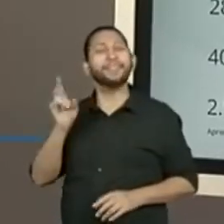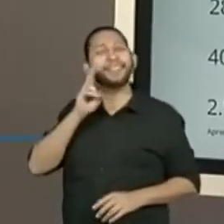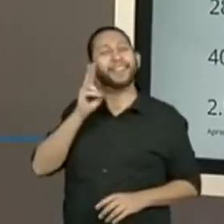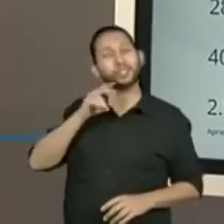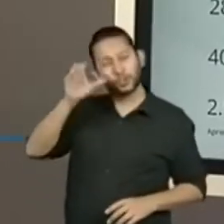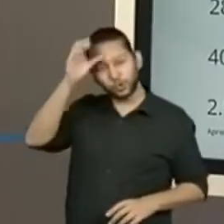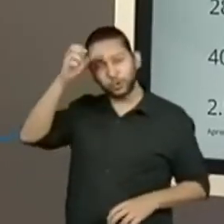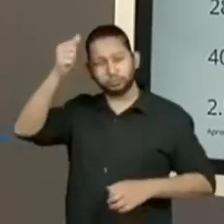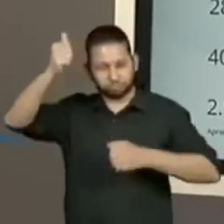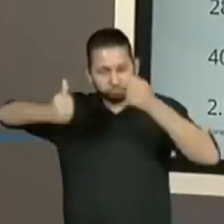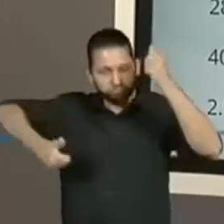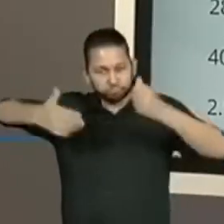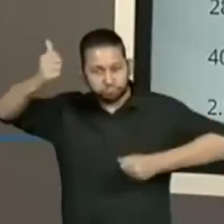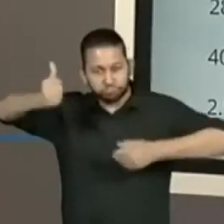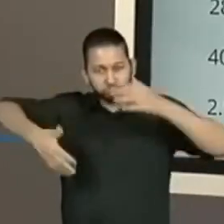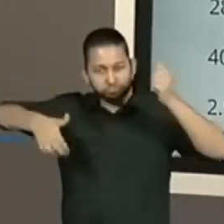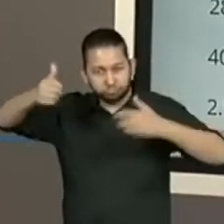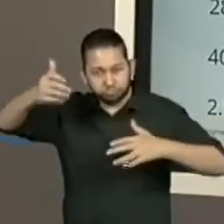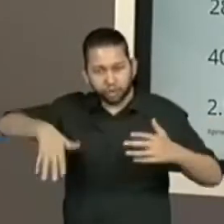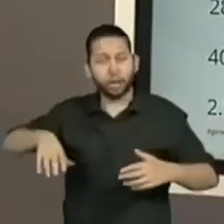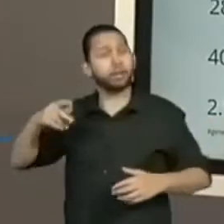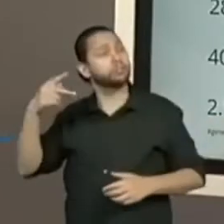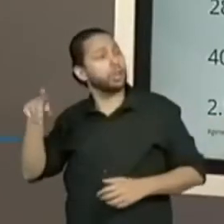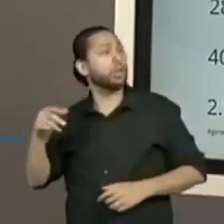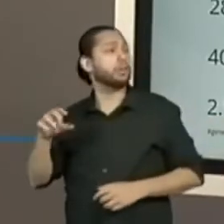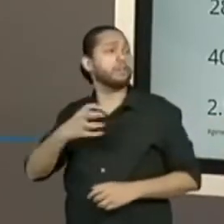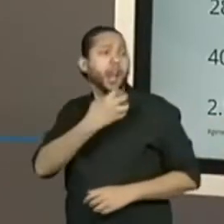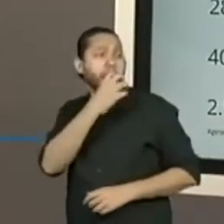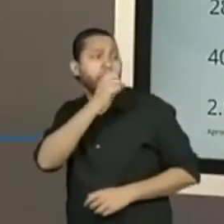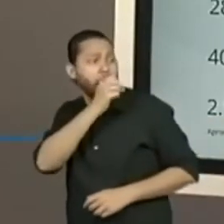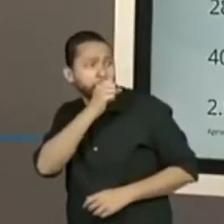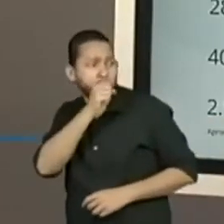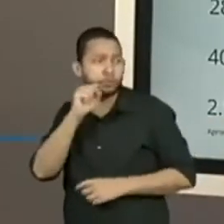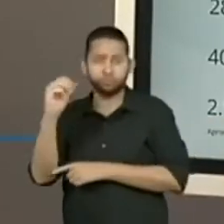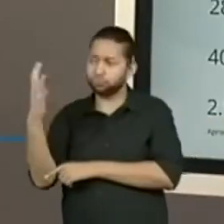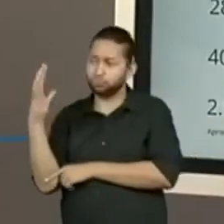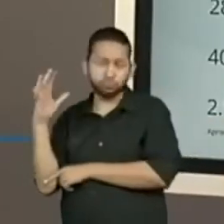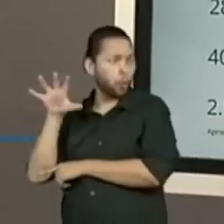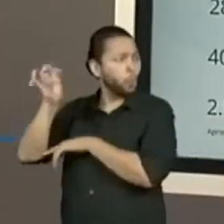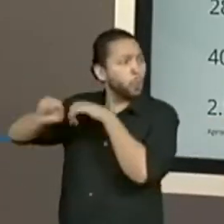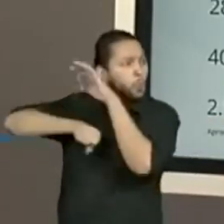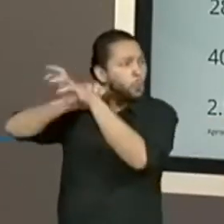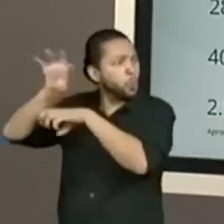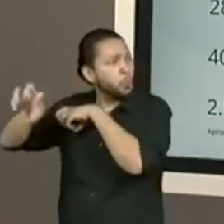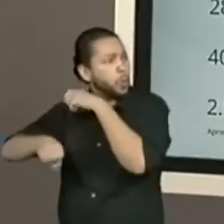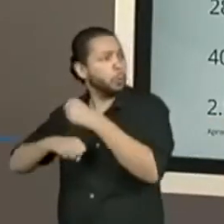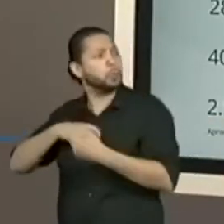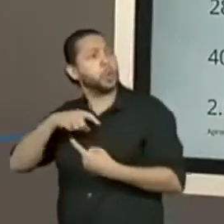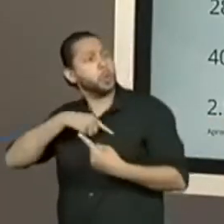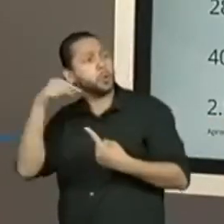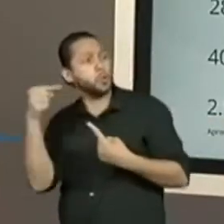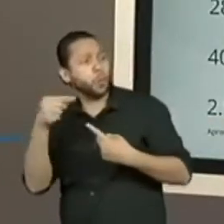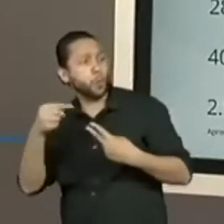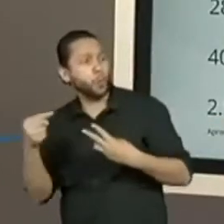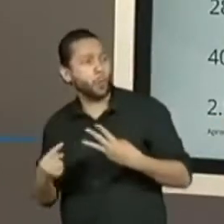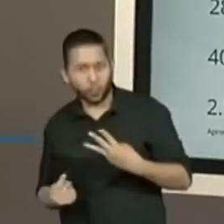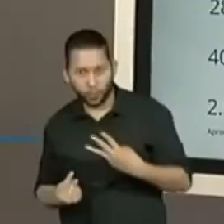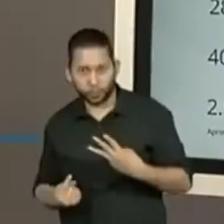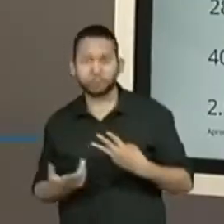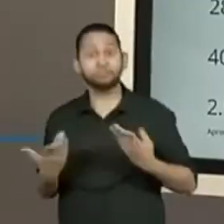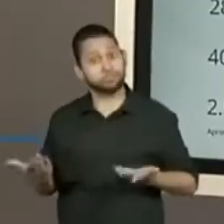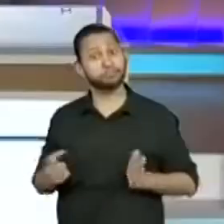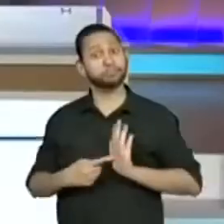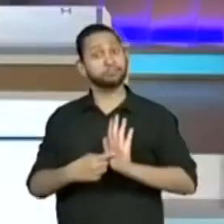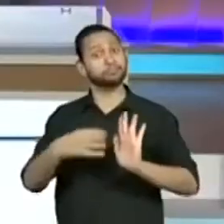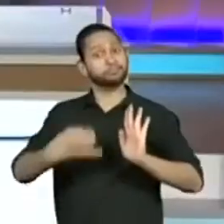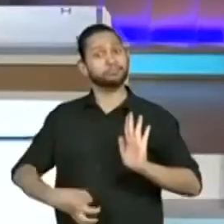colhidos, né, naquelas anotações do tio José Luiz, e transformar elas por extenso, colocar elas por extenso. E aí a gente já fez. Vamos para a